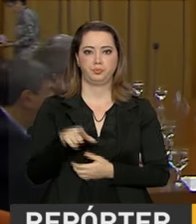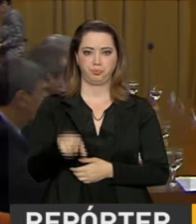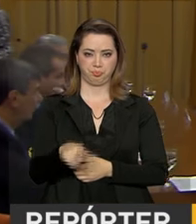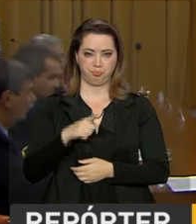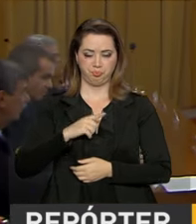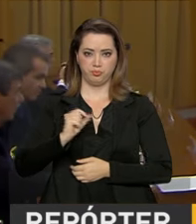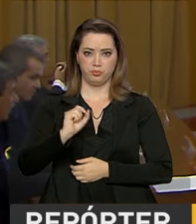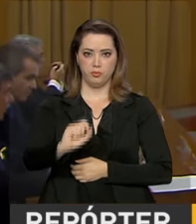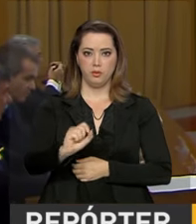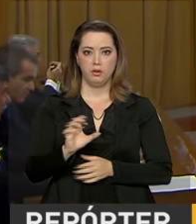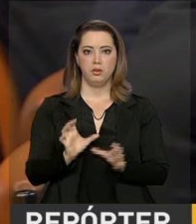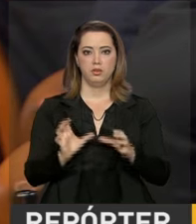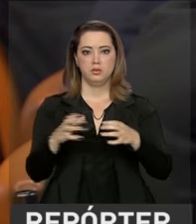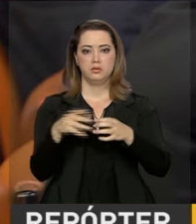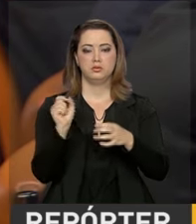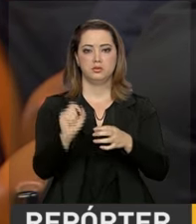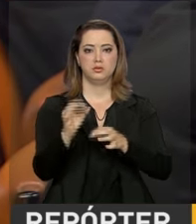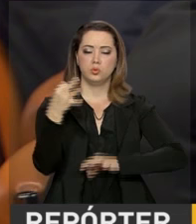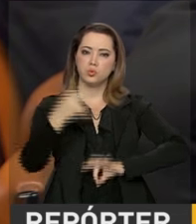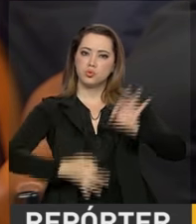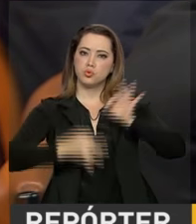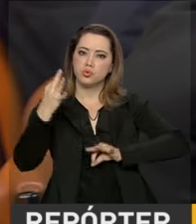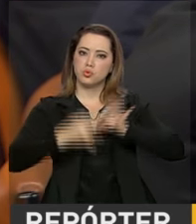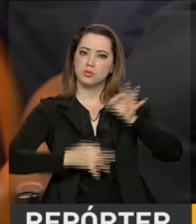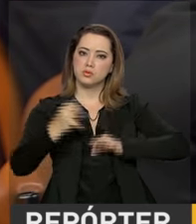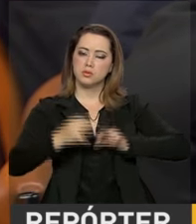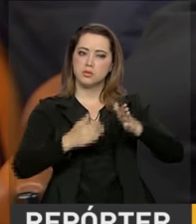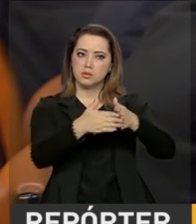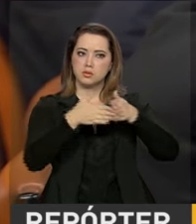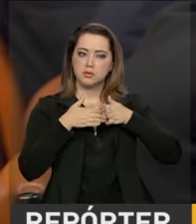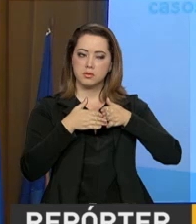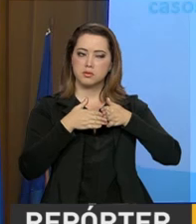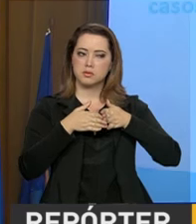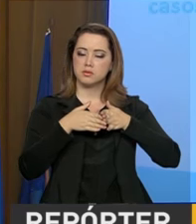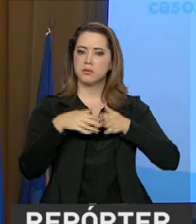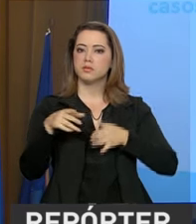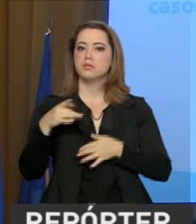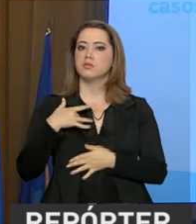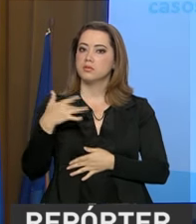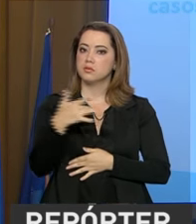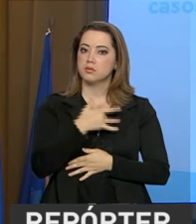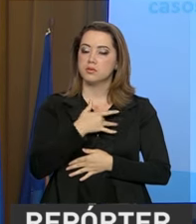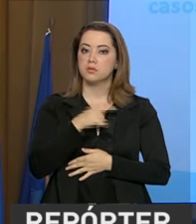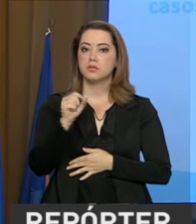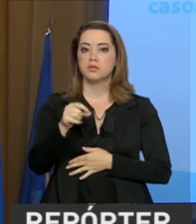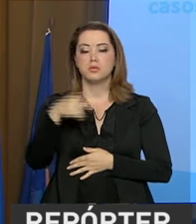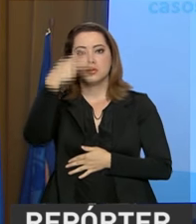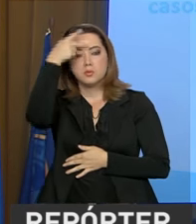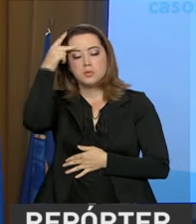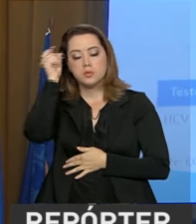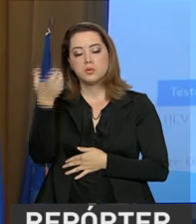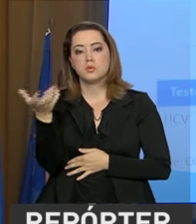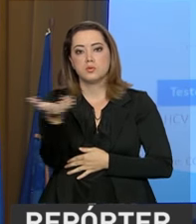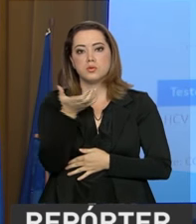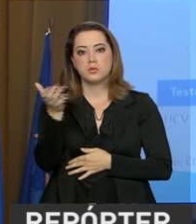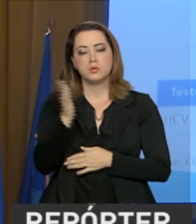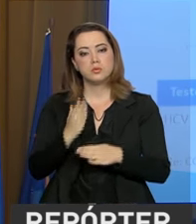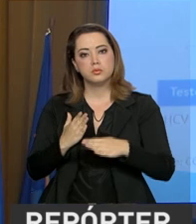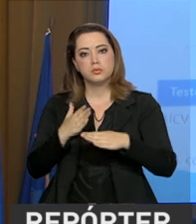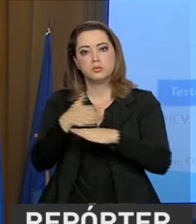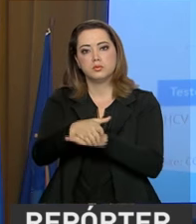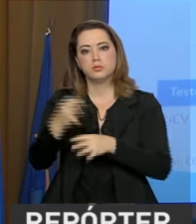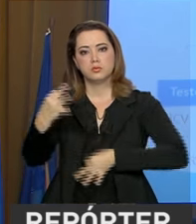Saúde promoveu um debate sobre judicialização no sistema público de saúde, quando pacientes entram na justiça para garantir